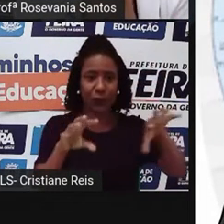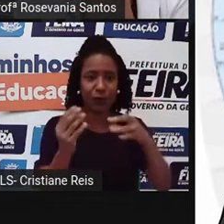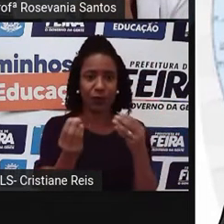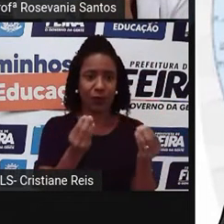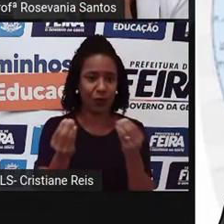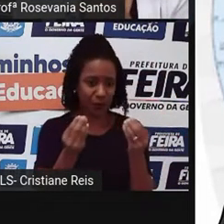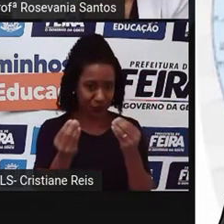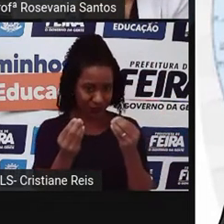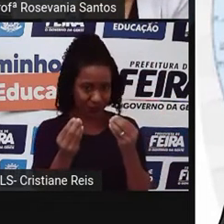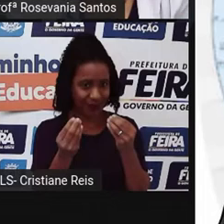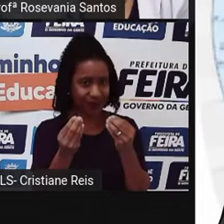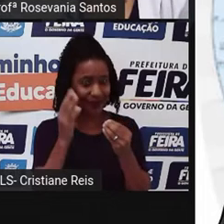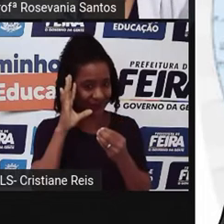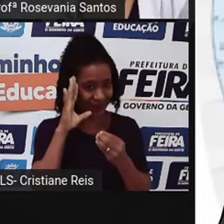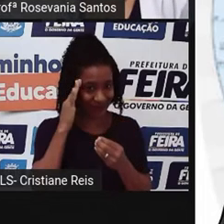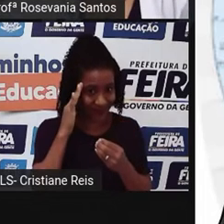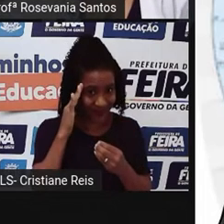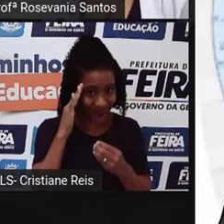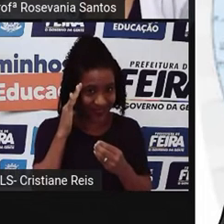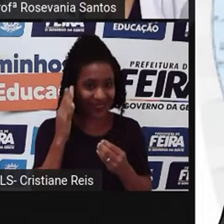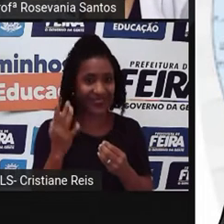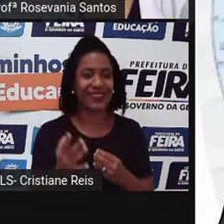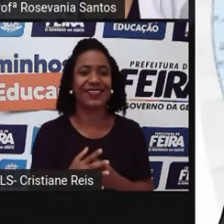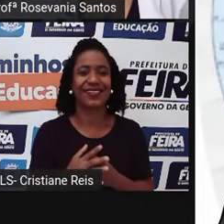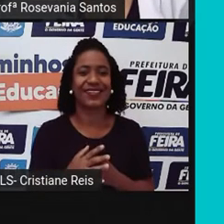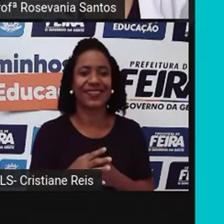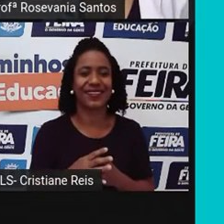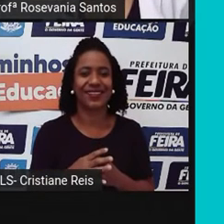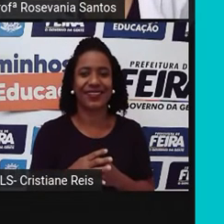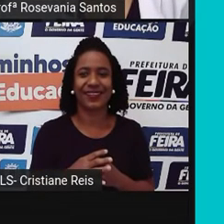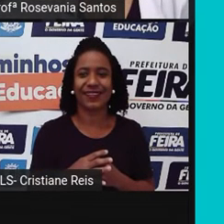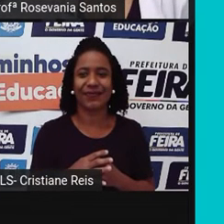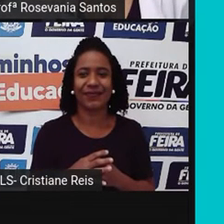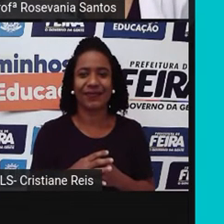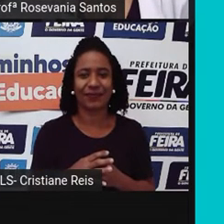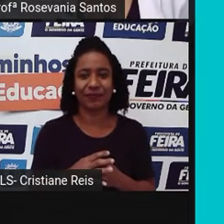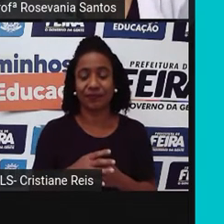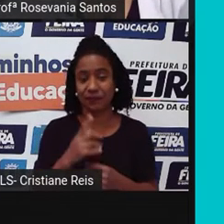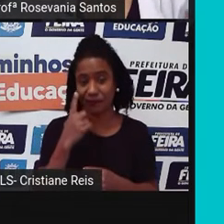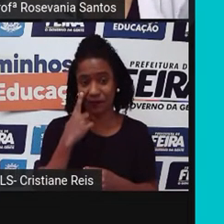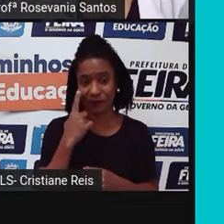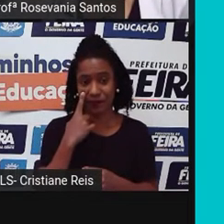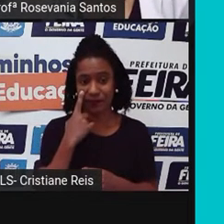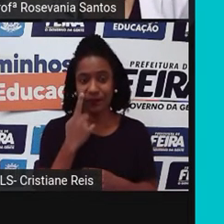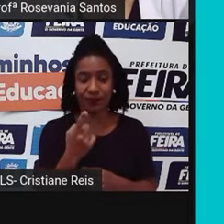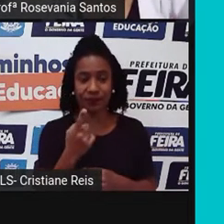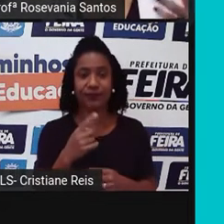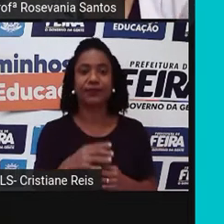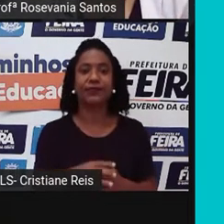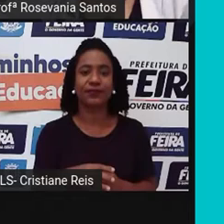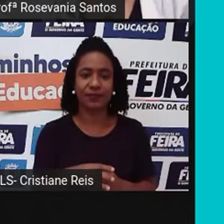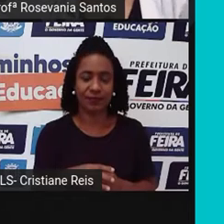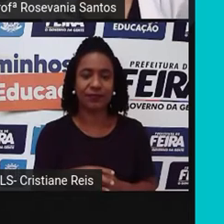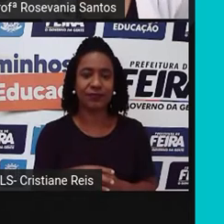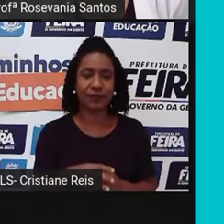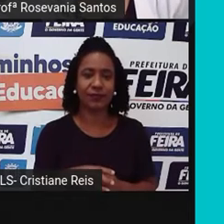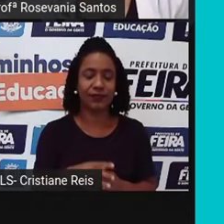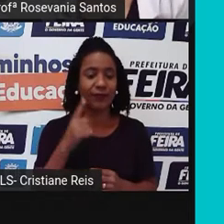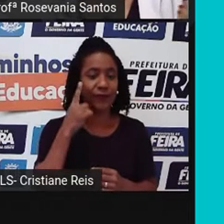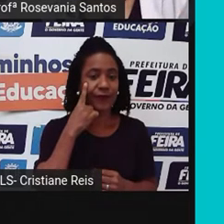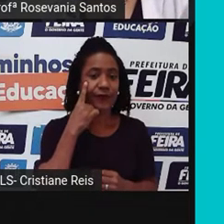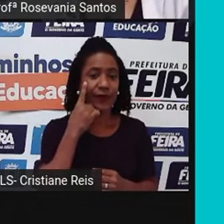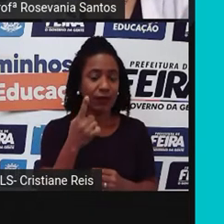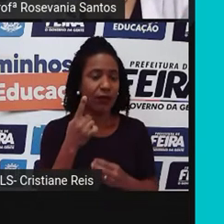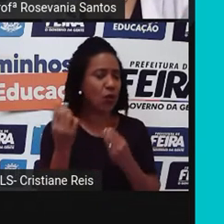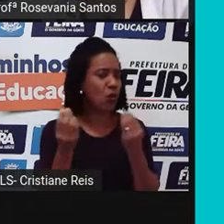daí desse espaço. Entendeu? Então, vamos lá. Aqui, uma das formas bem comuns mesmo da